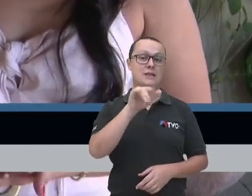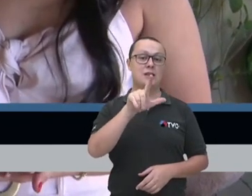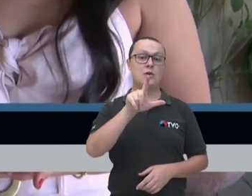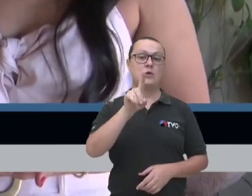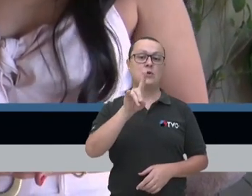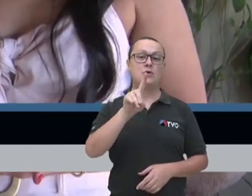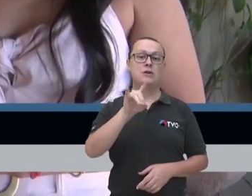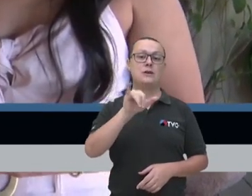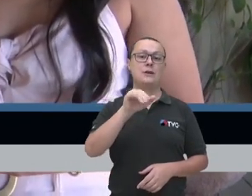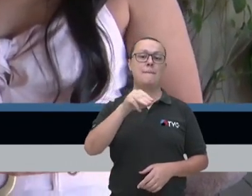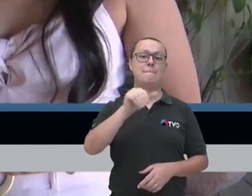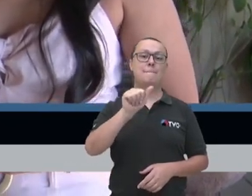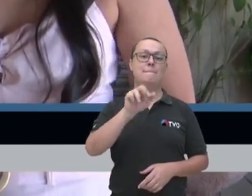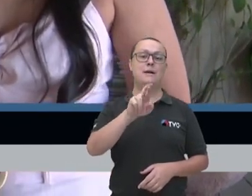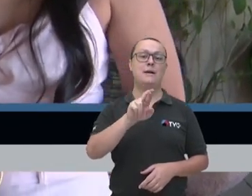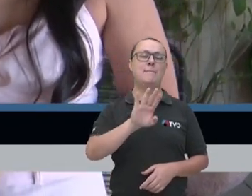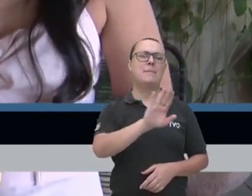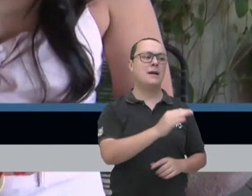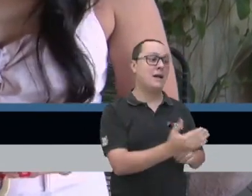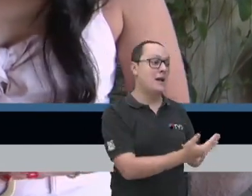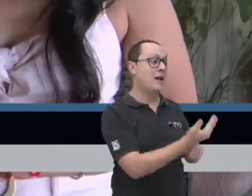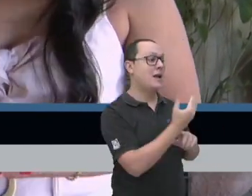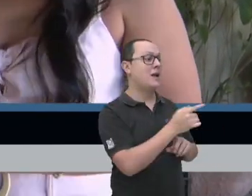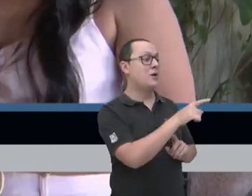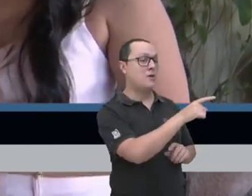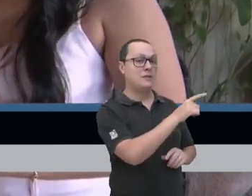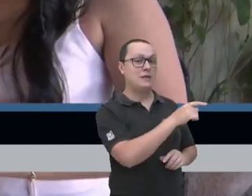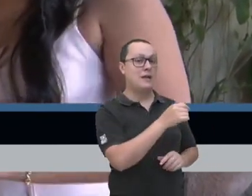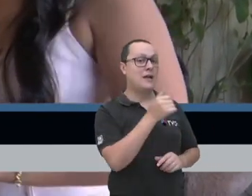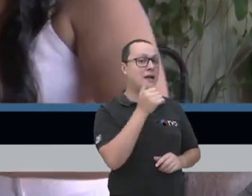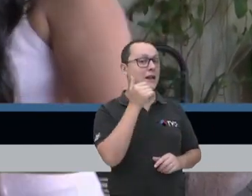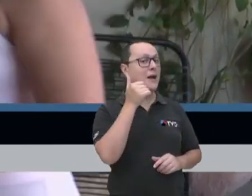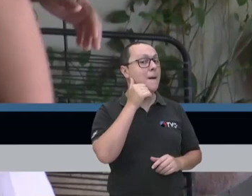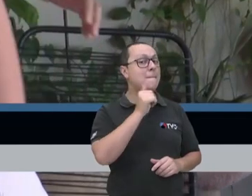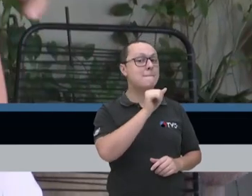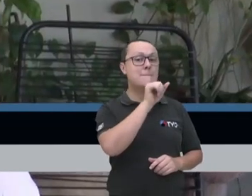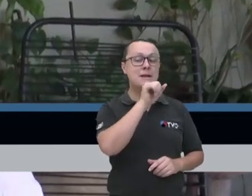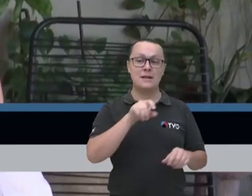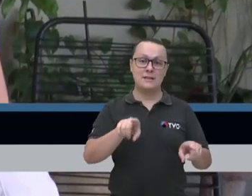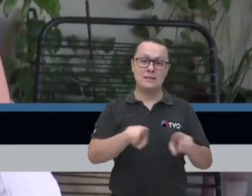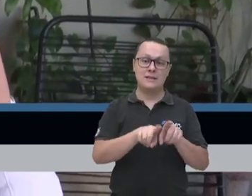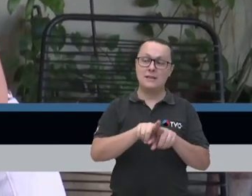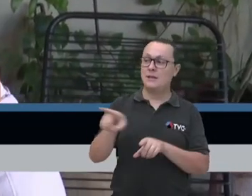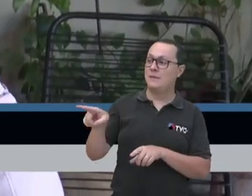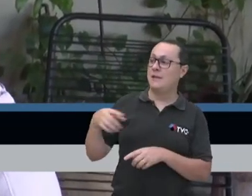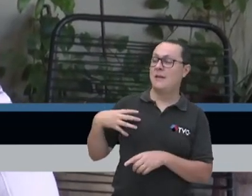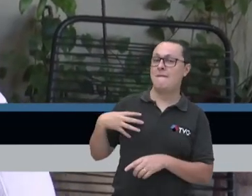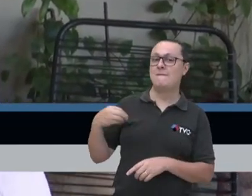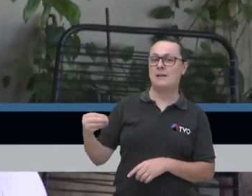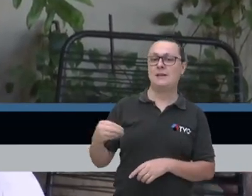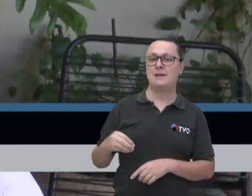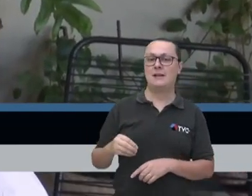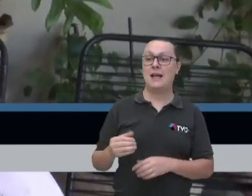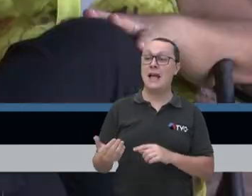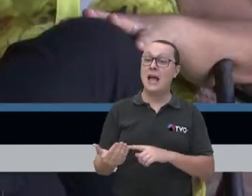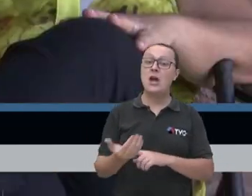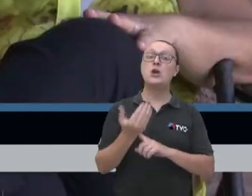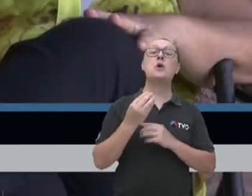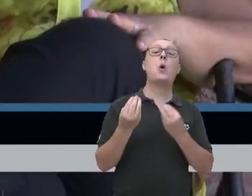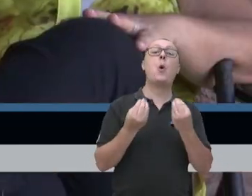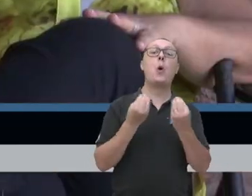e conta com a ajuda da mãe e da filha Angélica para se comunicar com os outros através da língua de sinais.